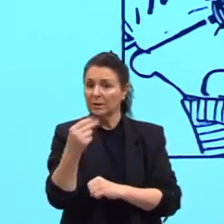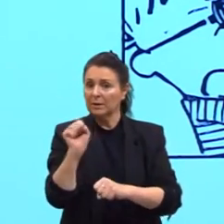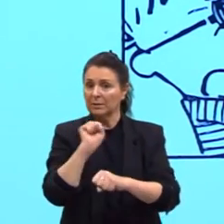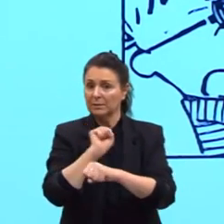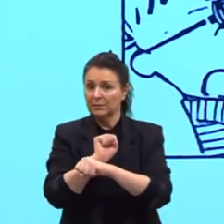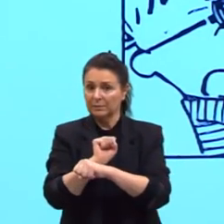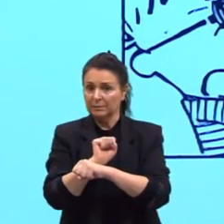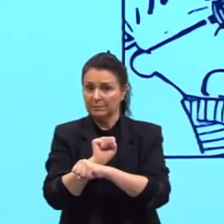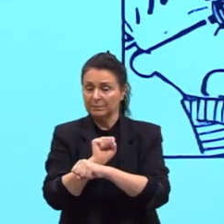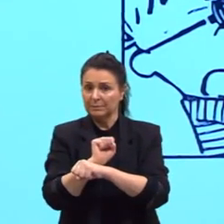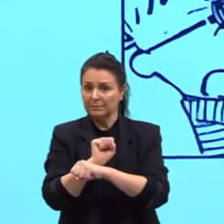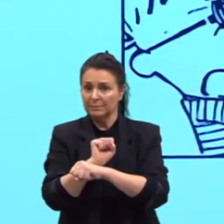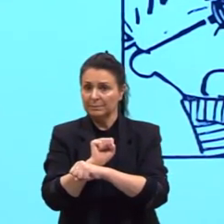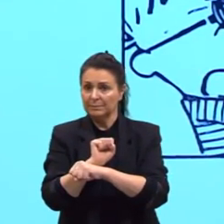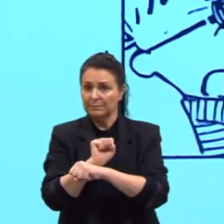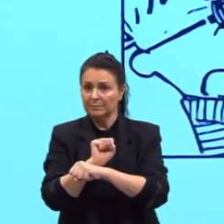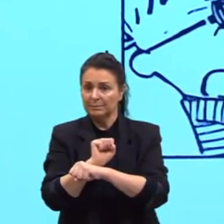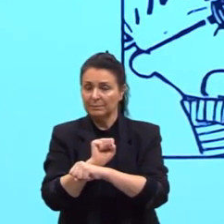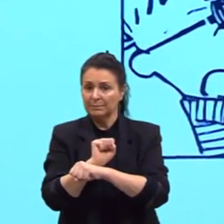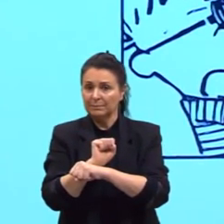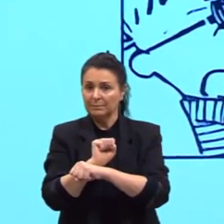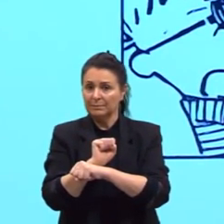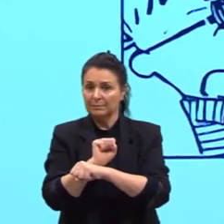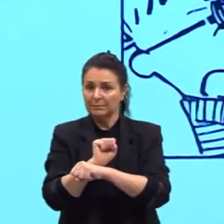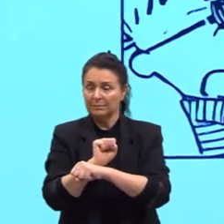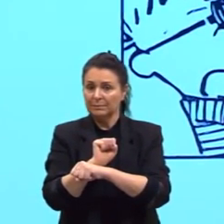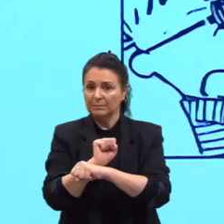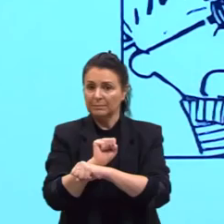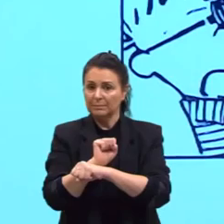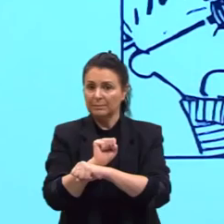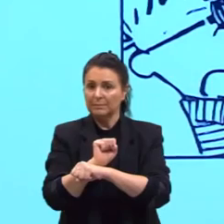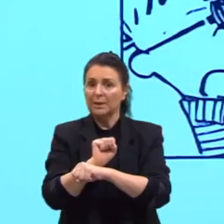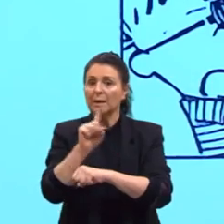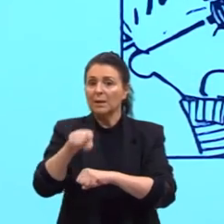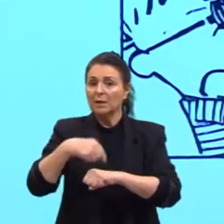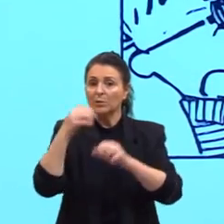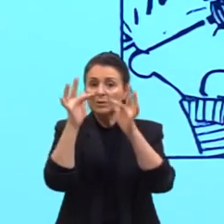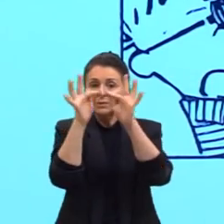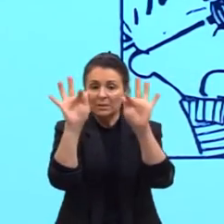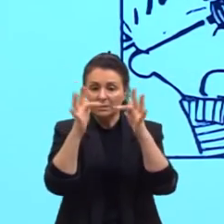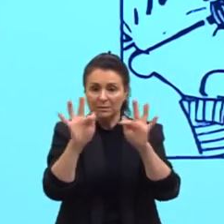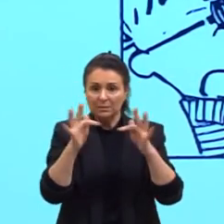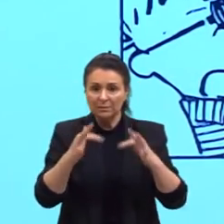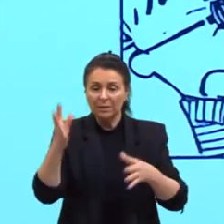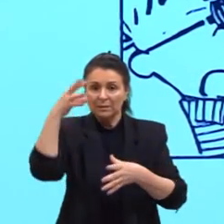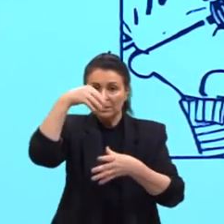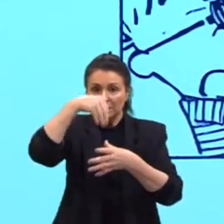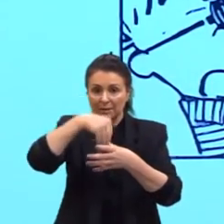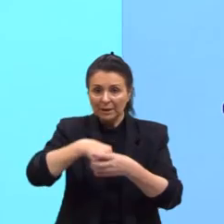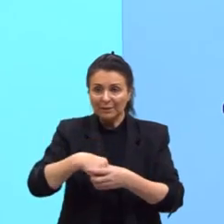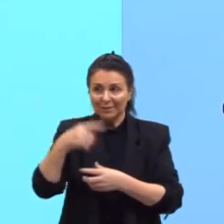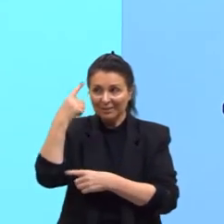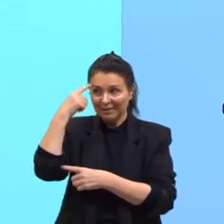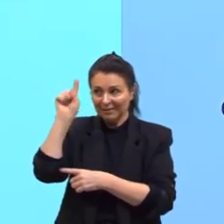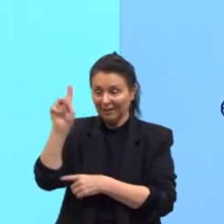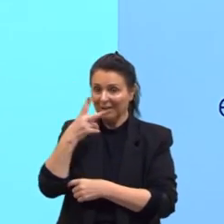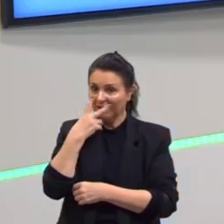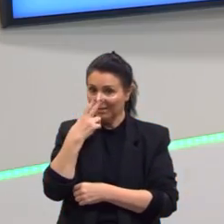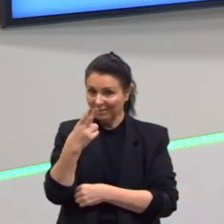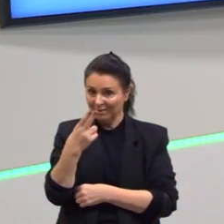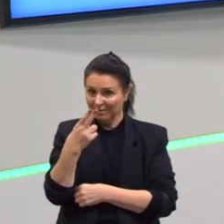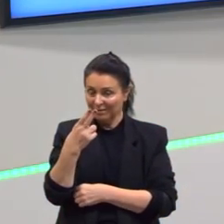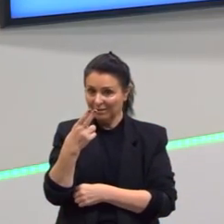High Tom aa e lá e aí as outras frases também dentro da mesma ideia